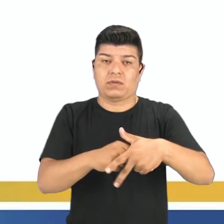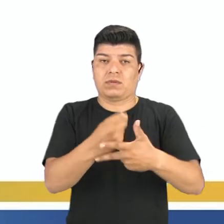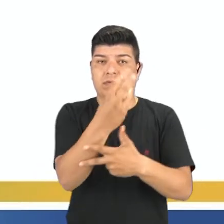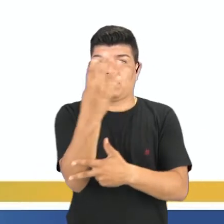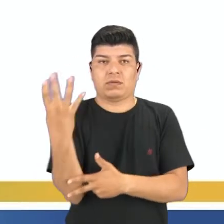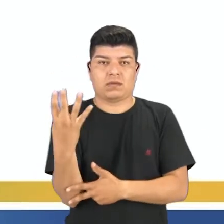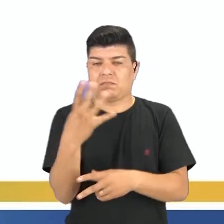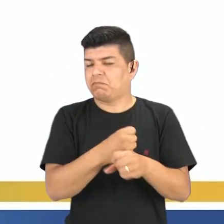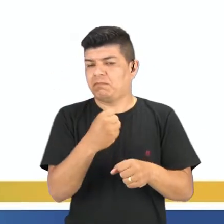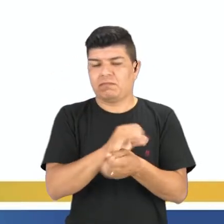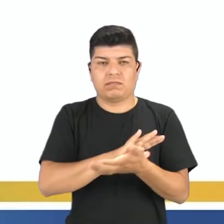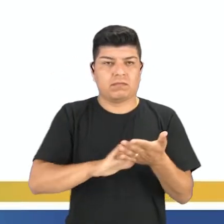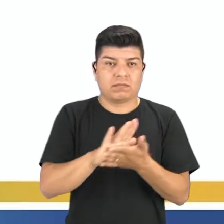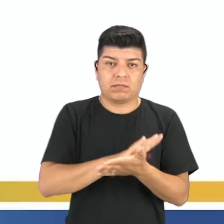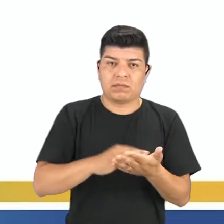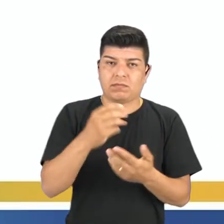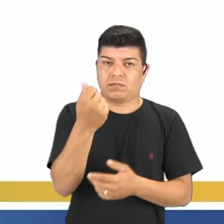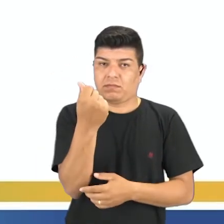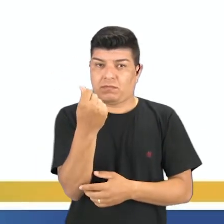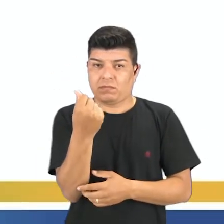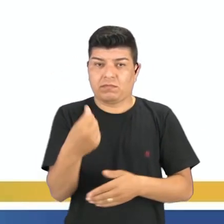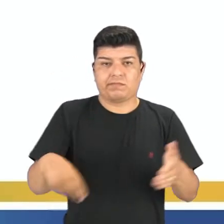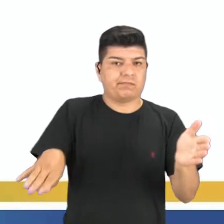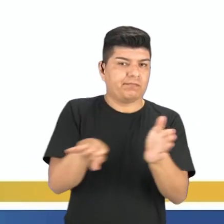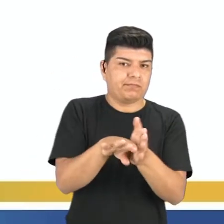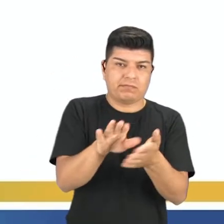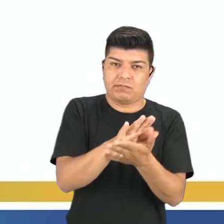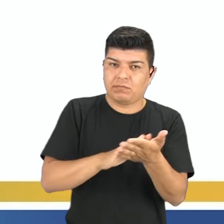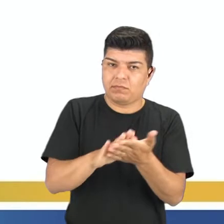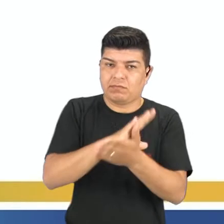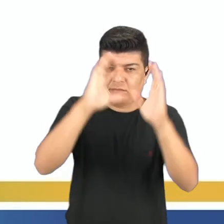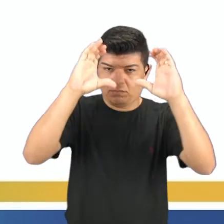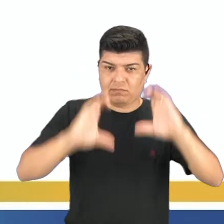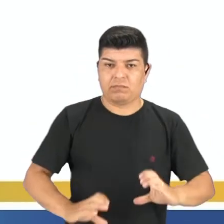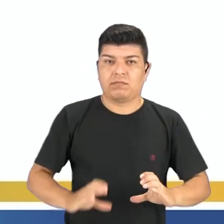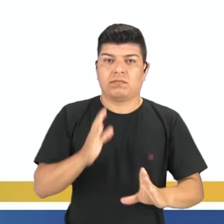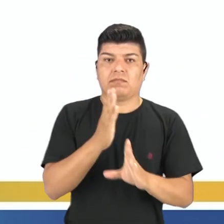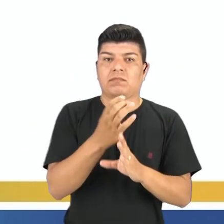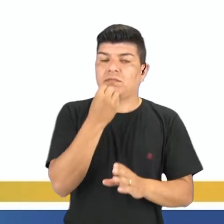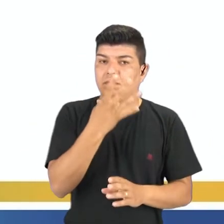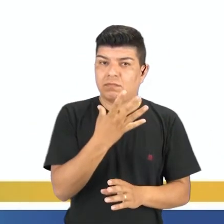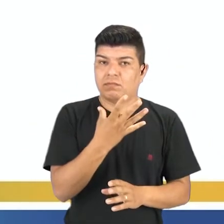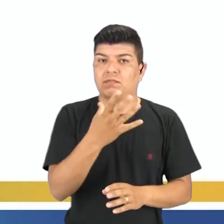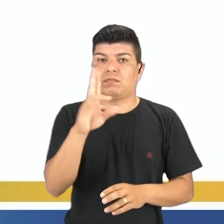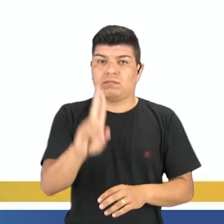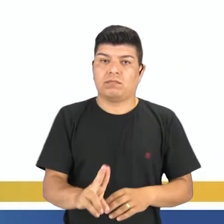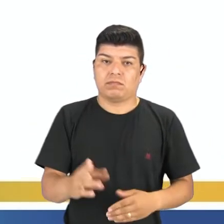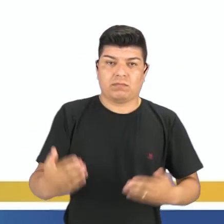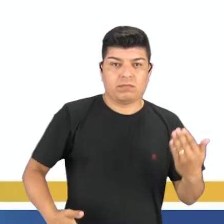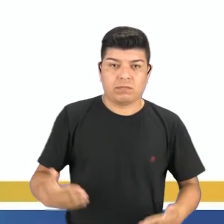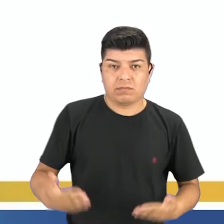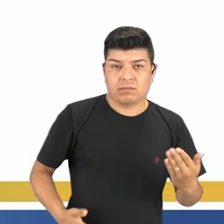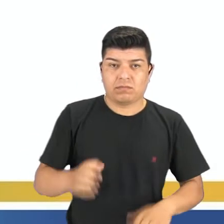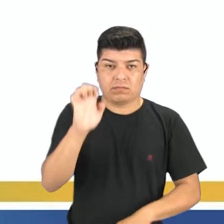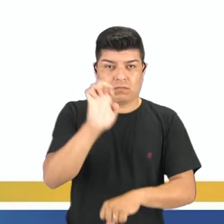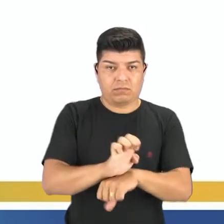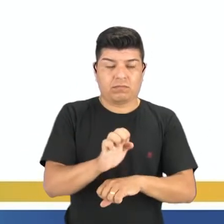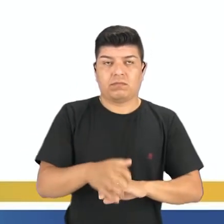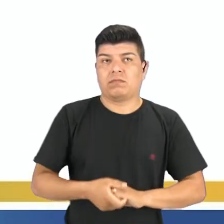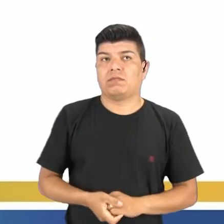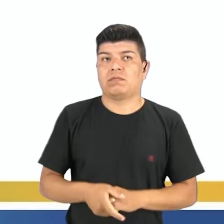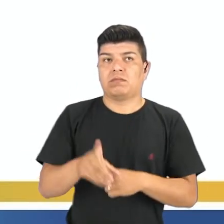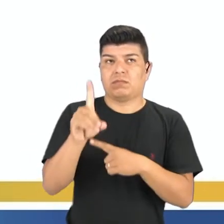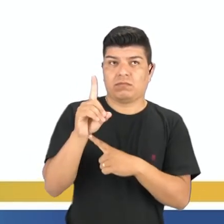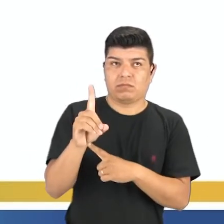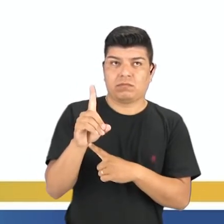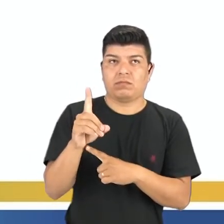quantidades incalculáveis de dinheiro deixam de chegar ao cidadão em forma de bens e serviços de obrigação do Estado?